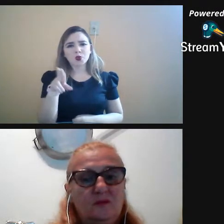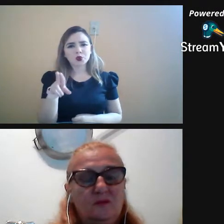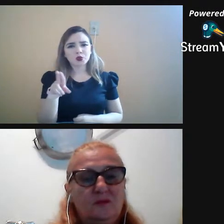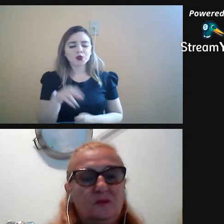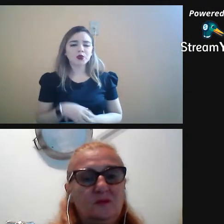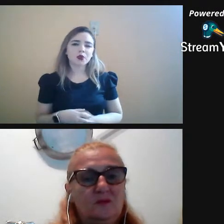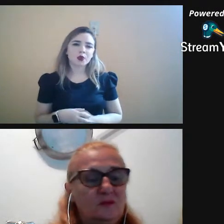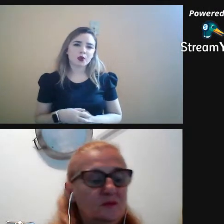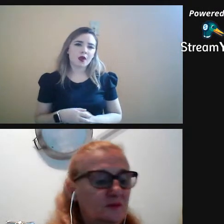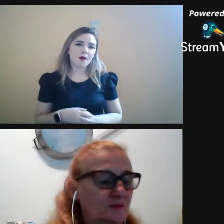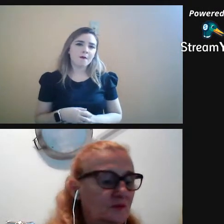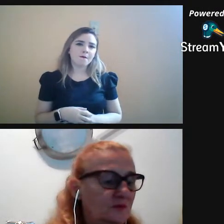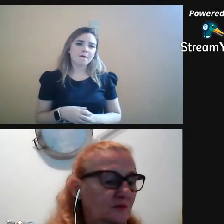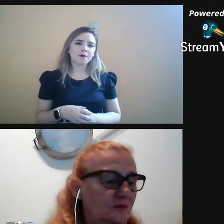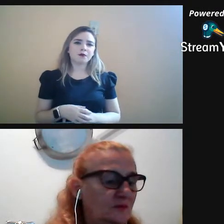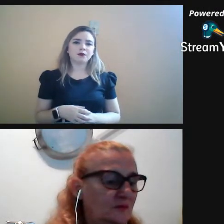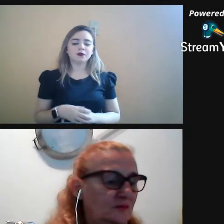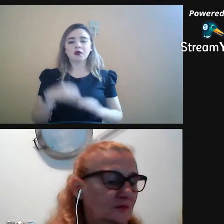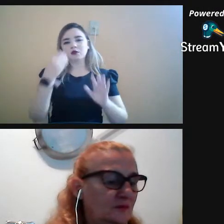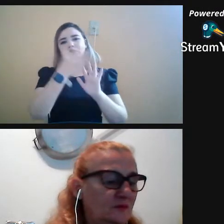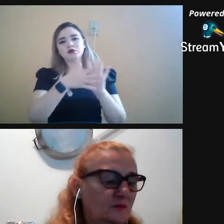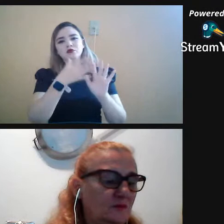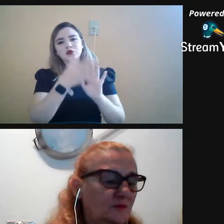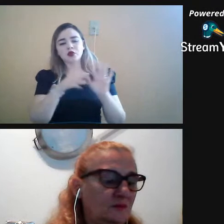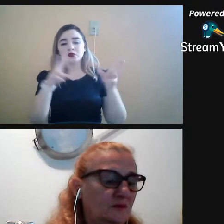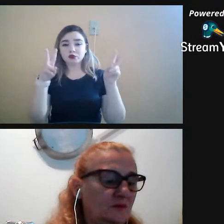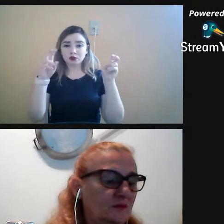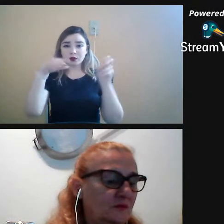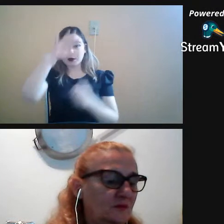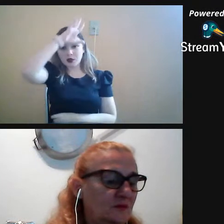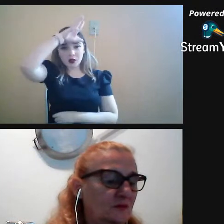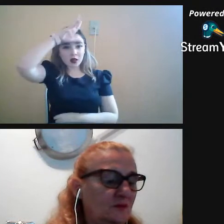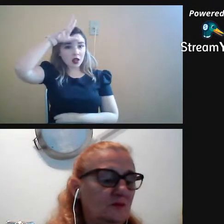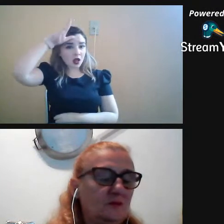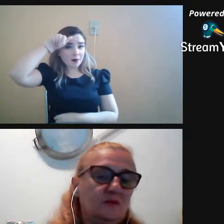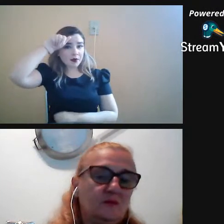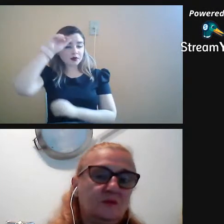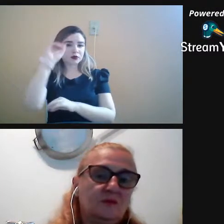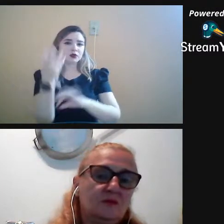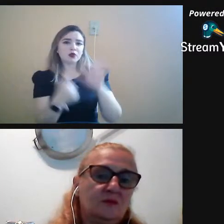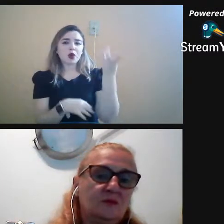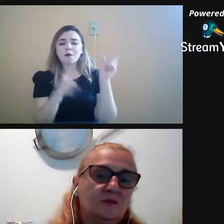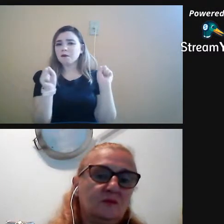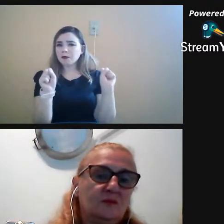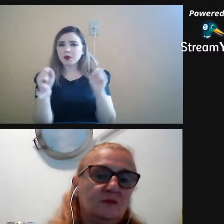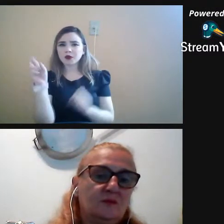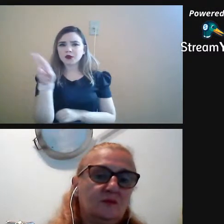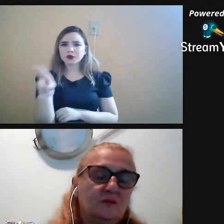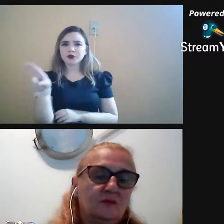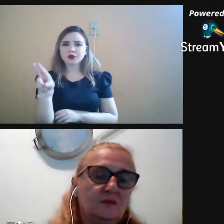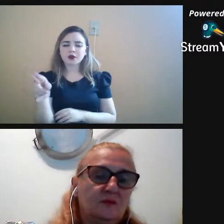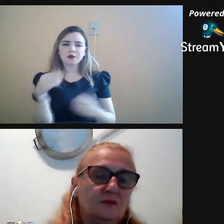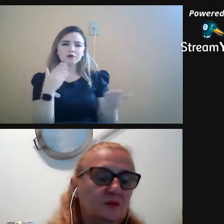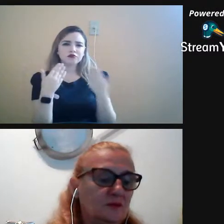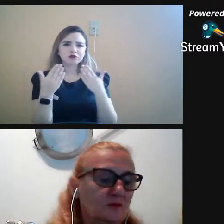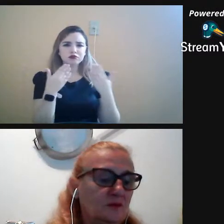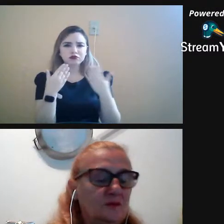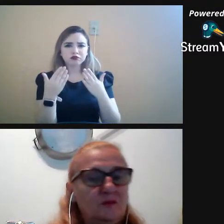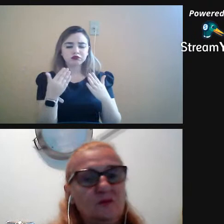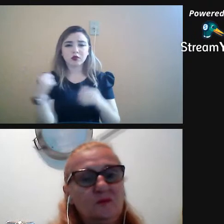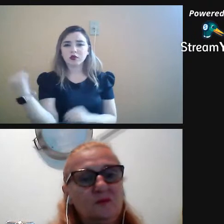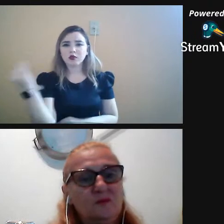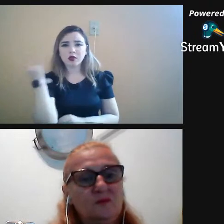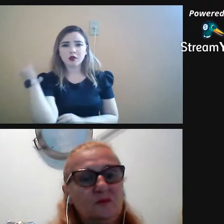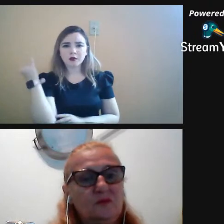fazer um texto sobre a Amazônia, o que, que você poderia usar para argumentar sobre a importância